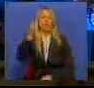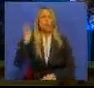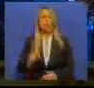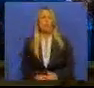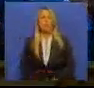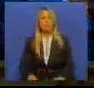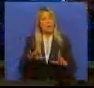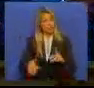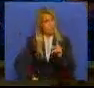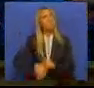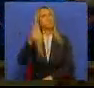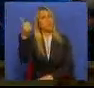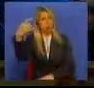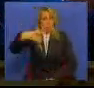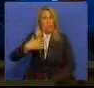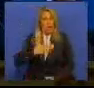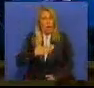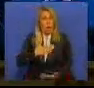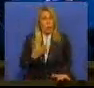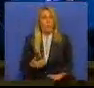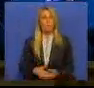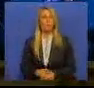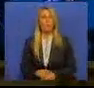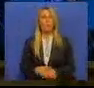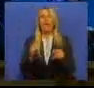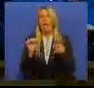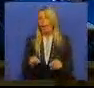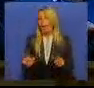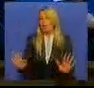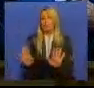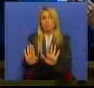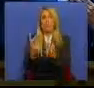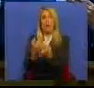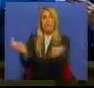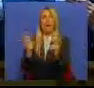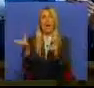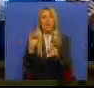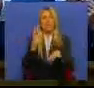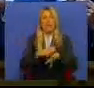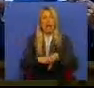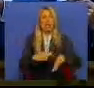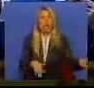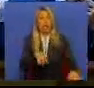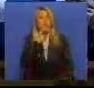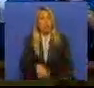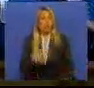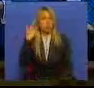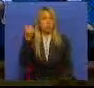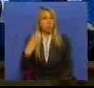Mas melhor do que eu, e isto deixaria indiferente as bancadas mais à esquerda, mas presumo que vos fará